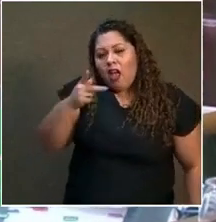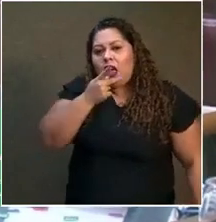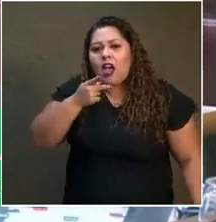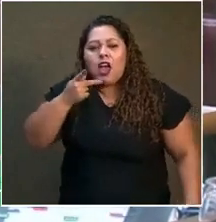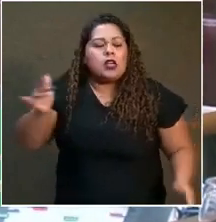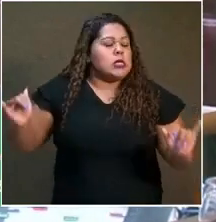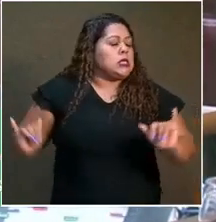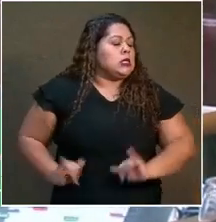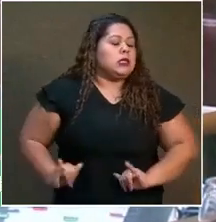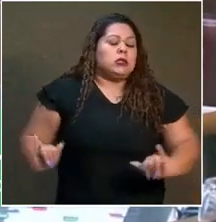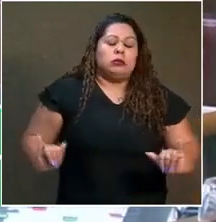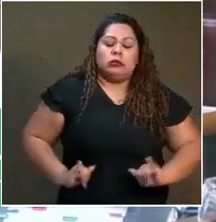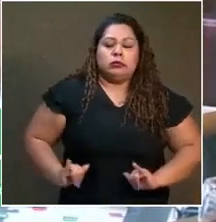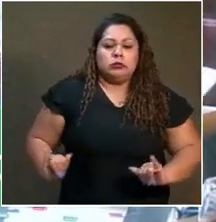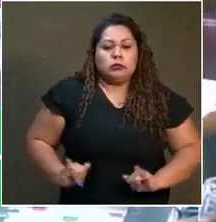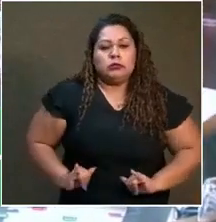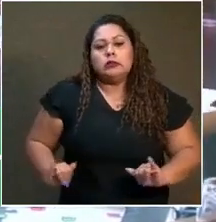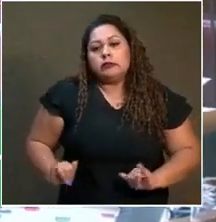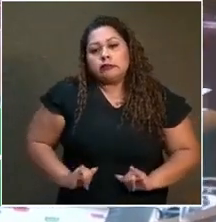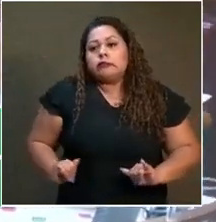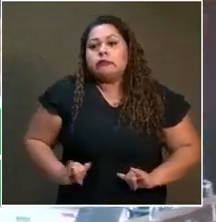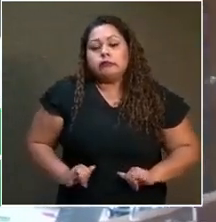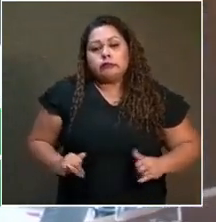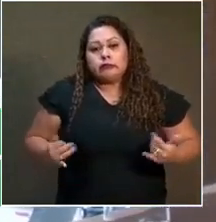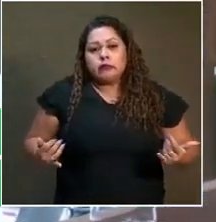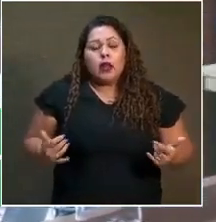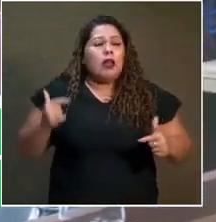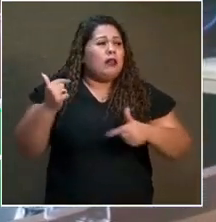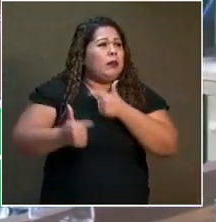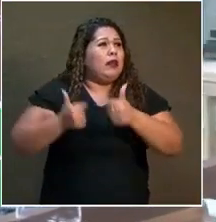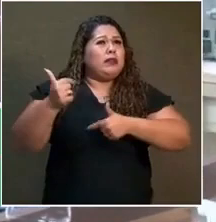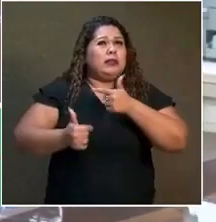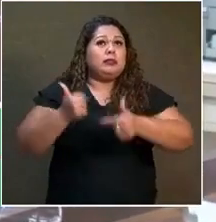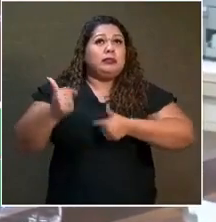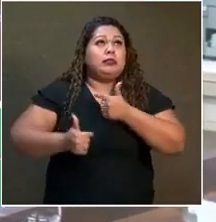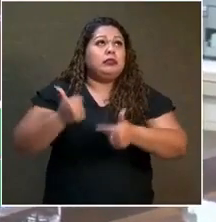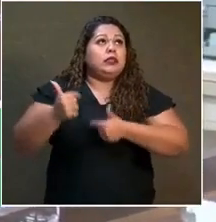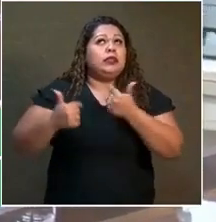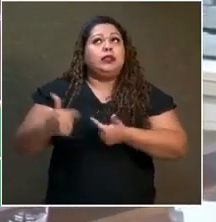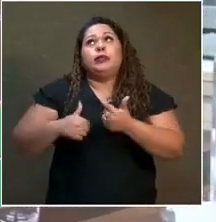ele sofria uma questão de escala excessiva. Bote